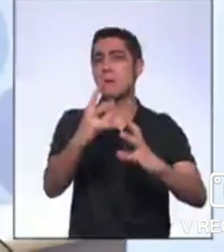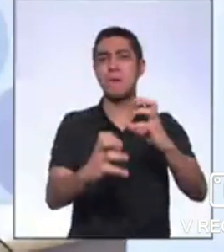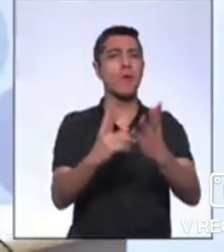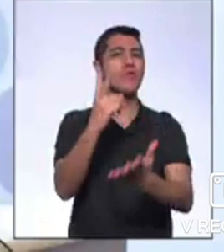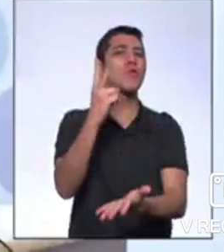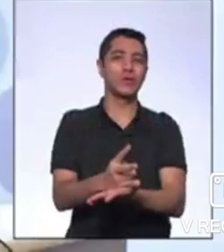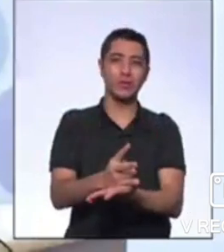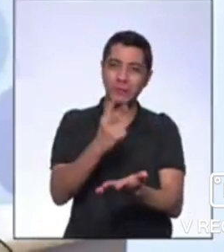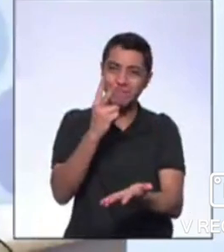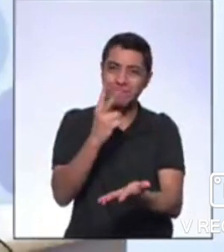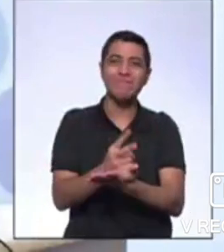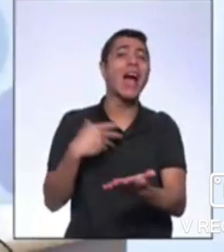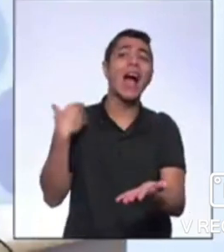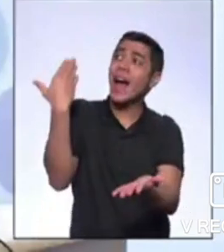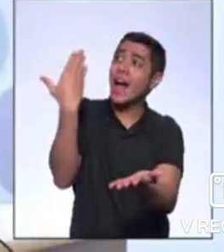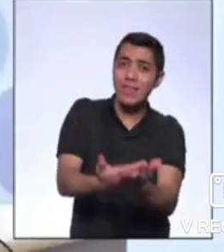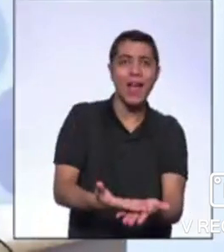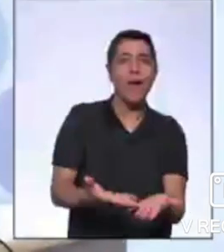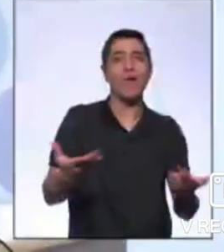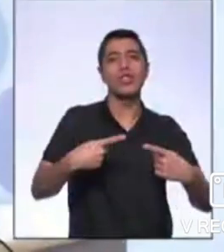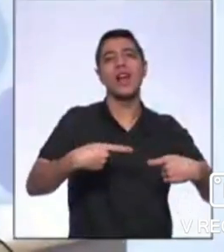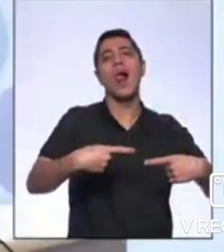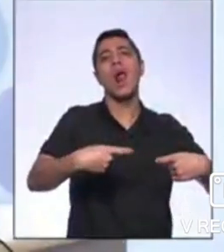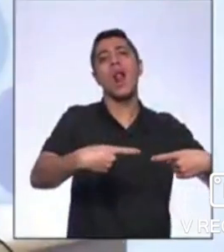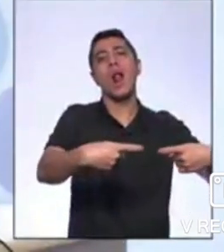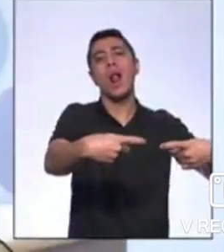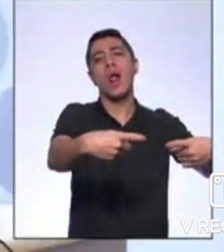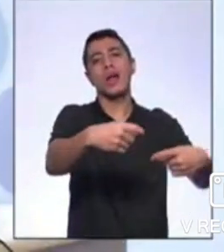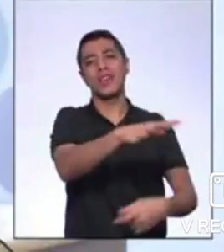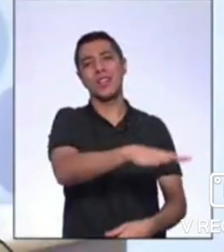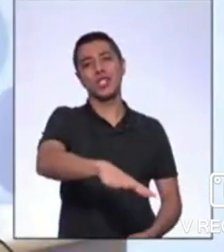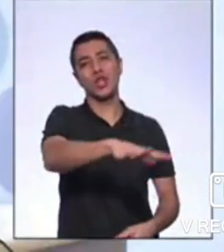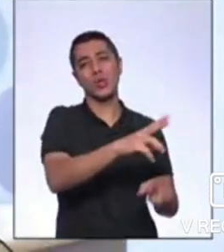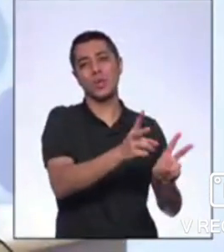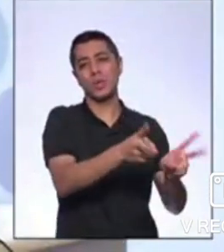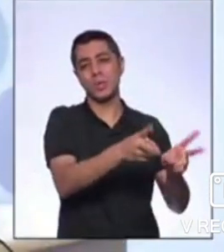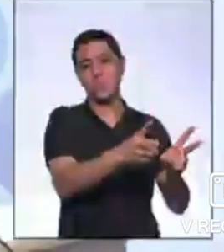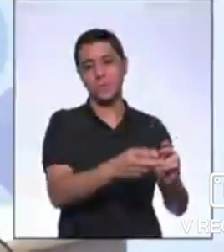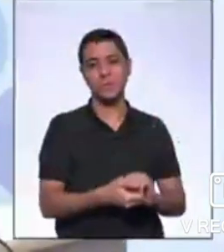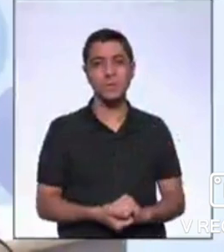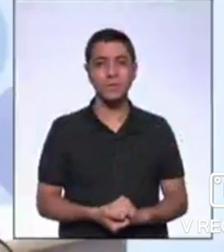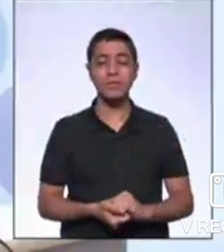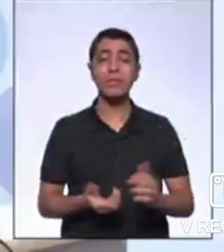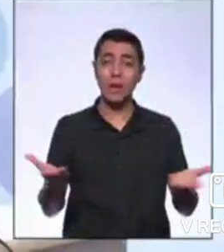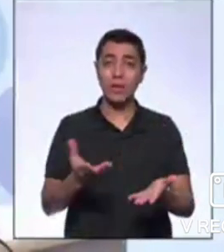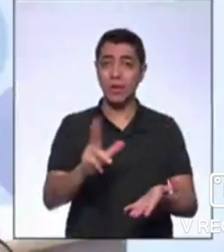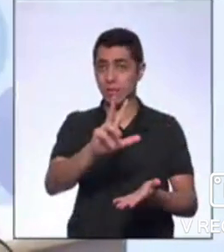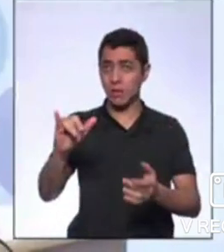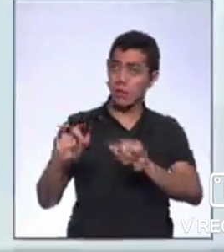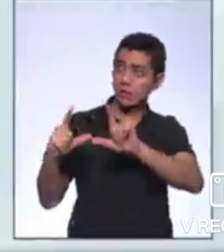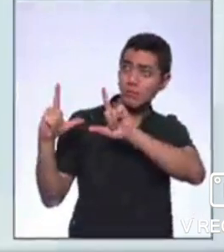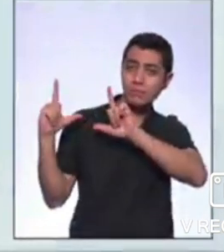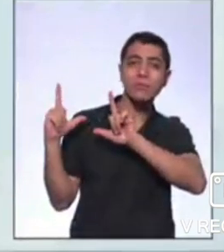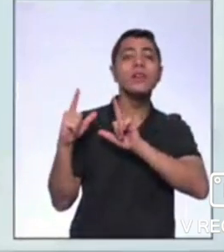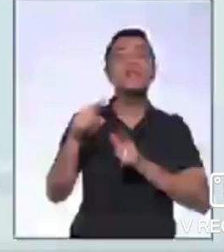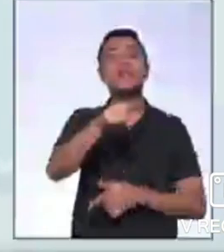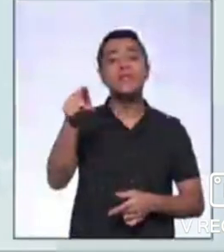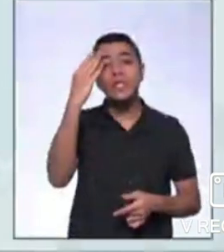pontuou, continuam até hoje. Então, a gente vai para uma interação agora para vocês verem bem essa questão do território. Vai aparecer na tela para